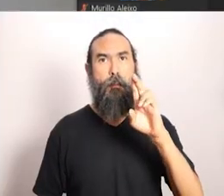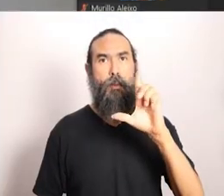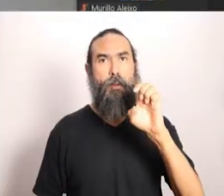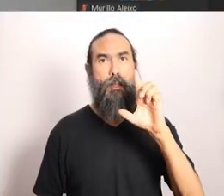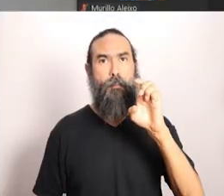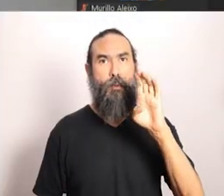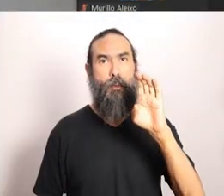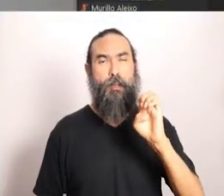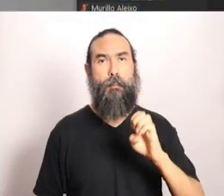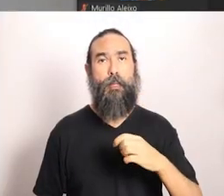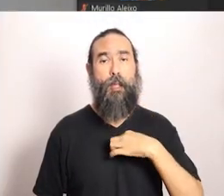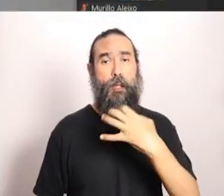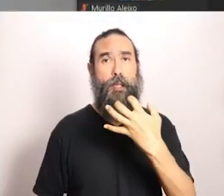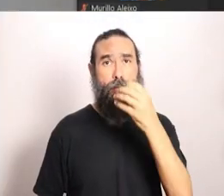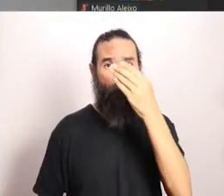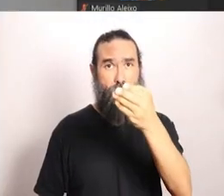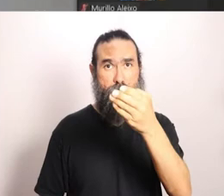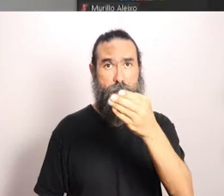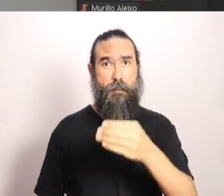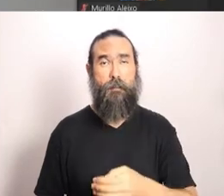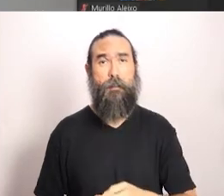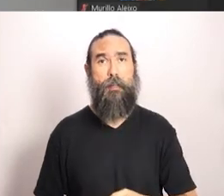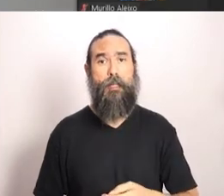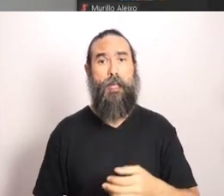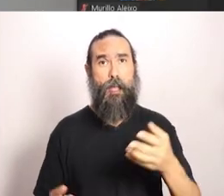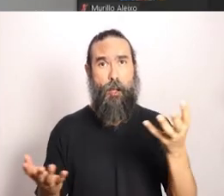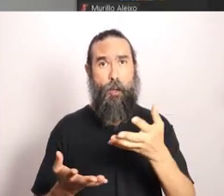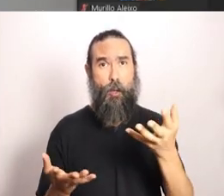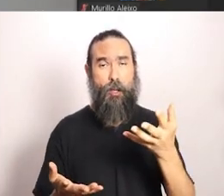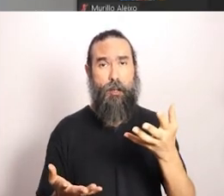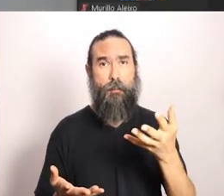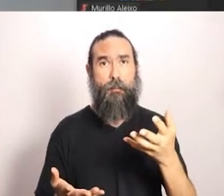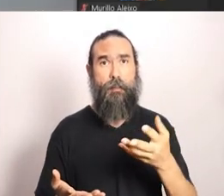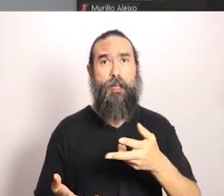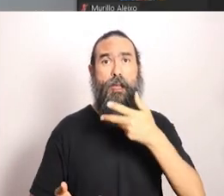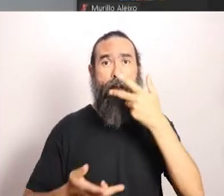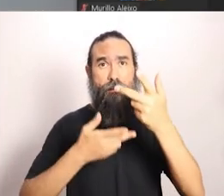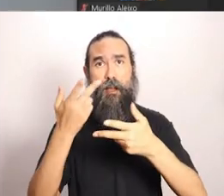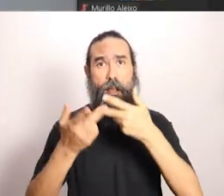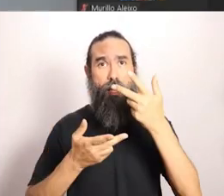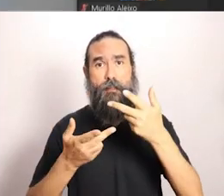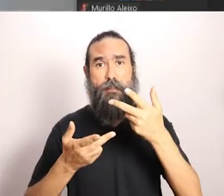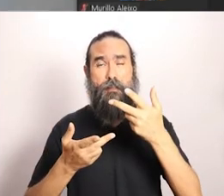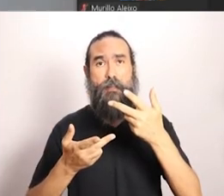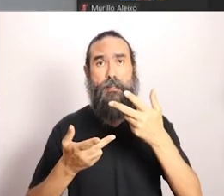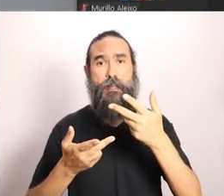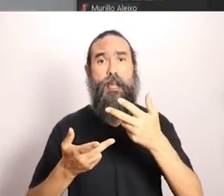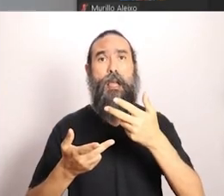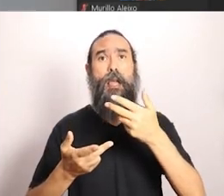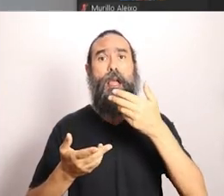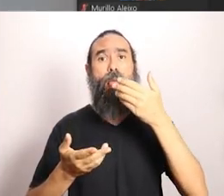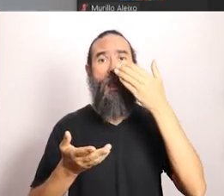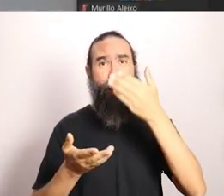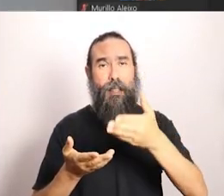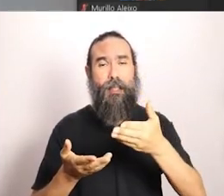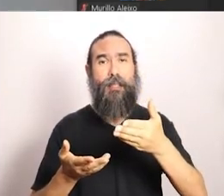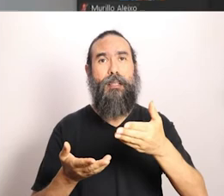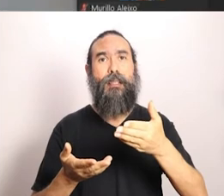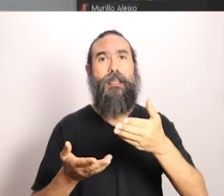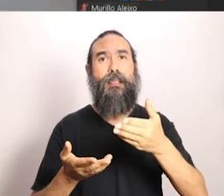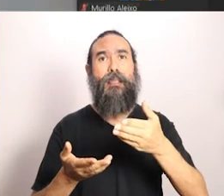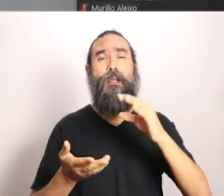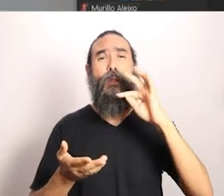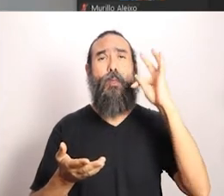também sobre o trabalho dele com o Bulli Bulli, mas eu queria que você, nesse momento agora, reinterasse o que você quisesse dizer a respeito